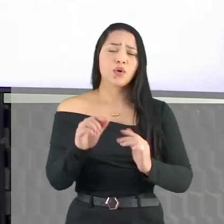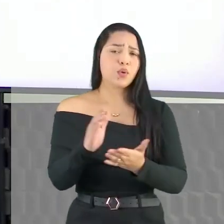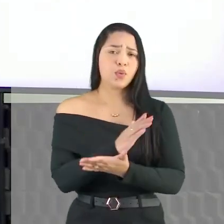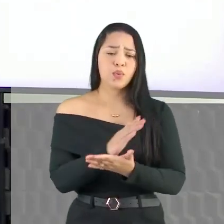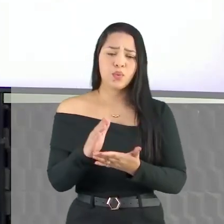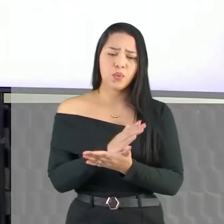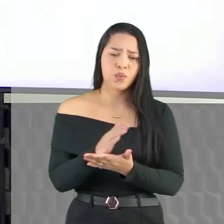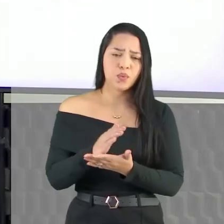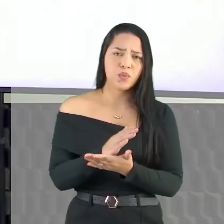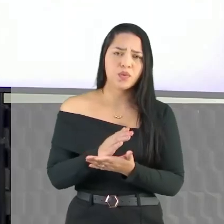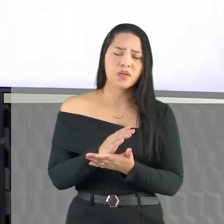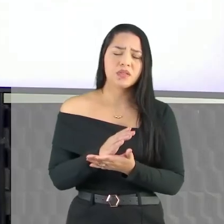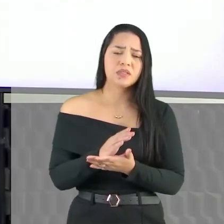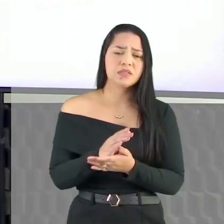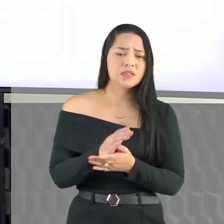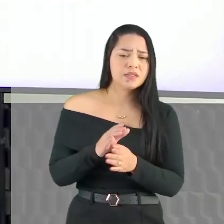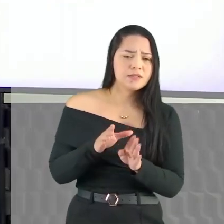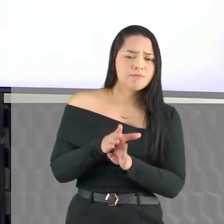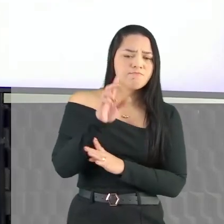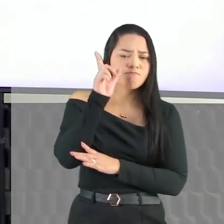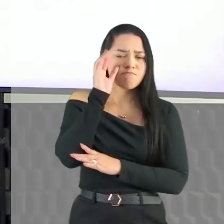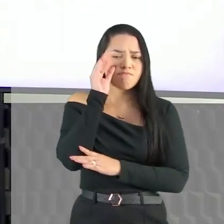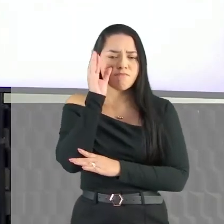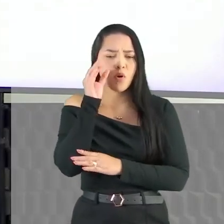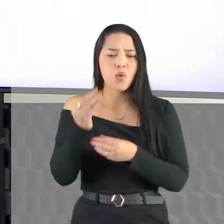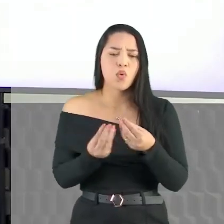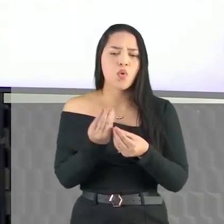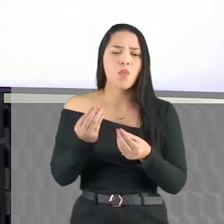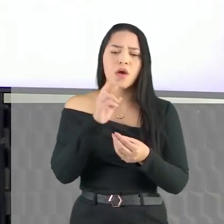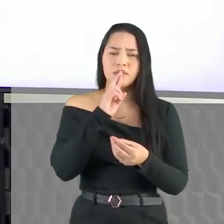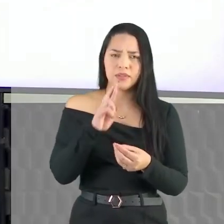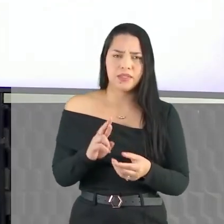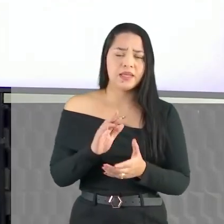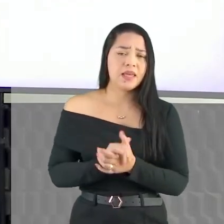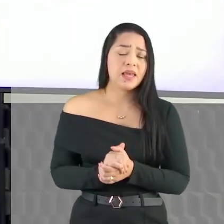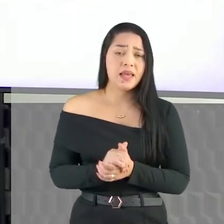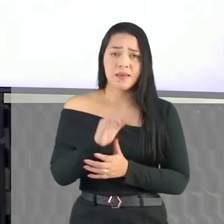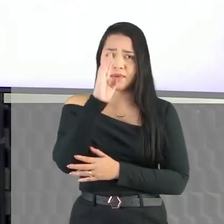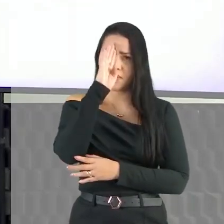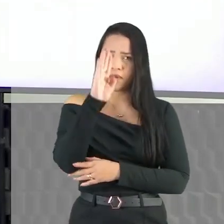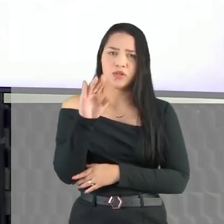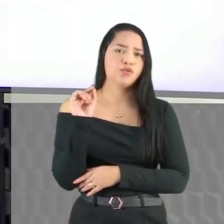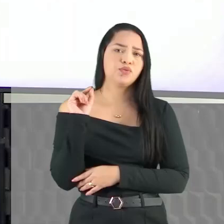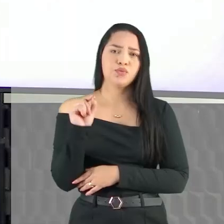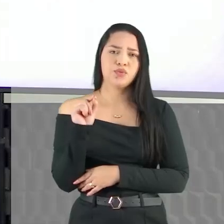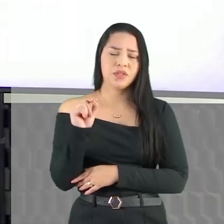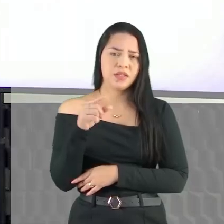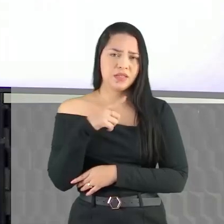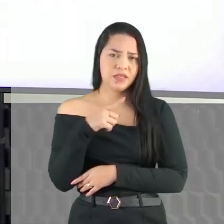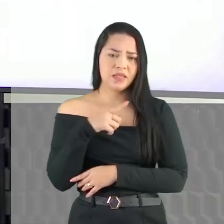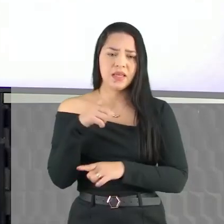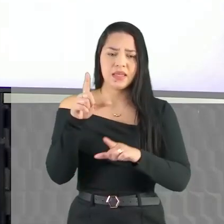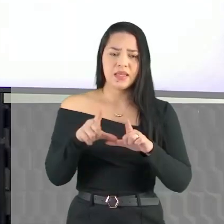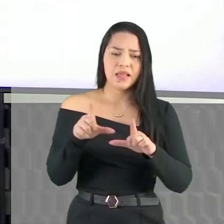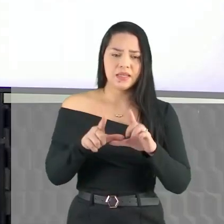algumas pistas para a resolução dessa questão. Primeiramente, em relação à questão aqui, ó, da letra D, que